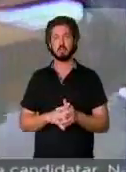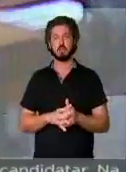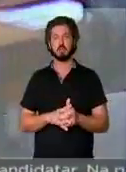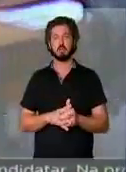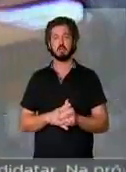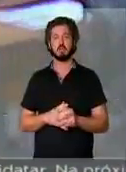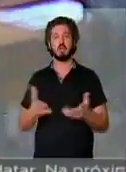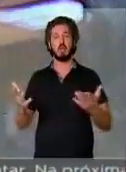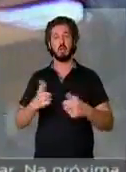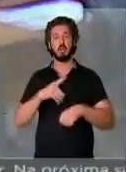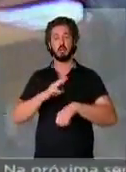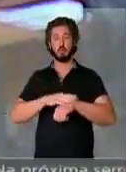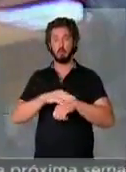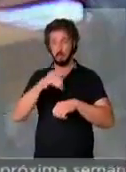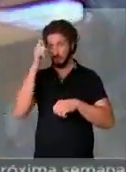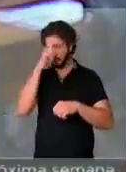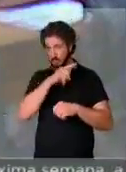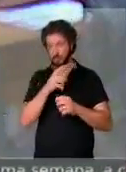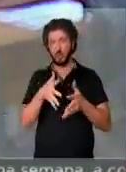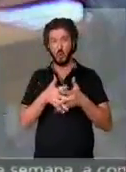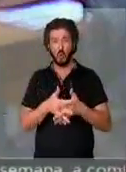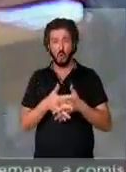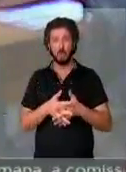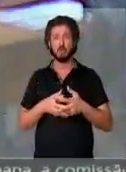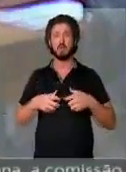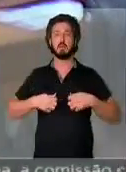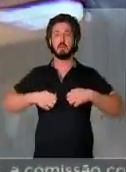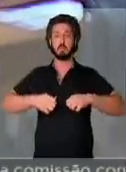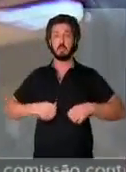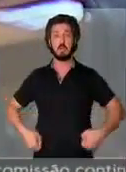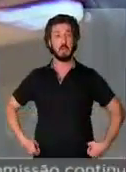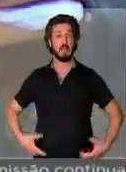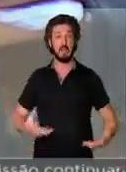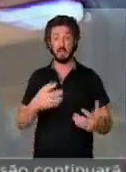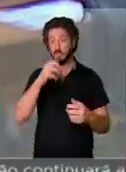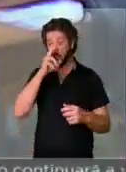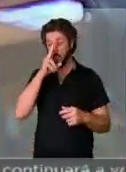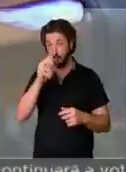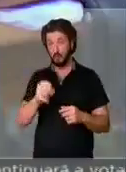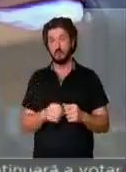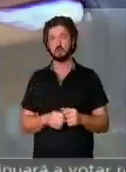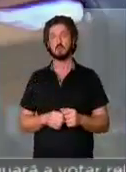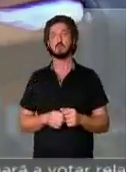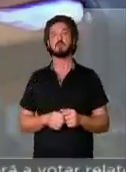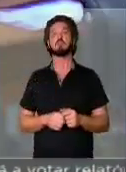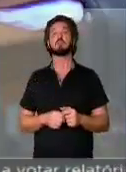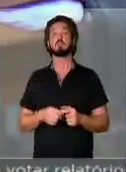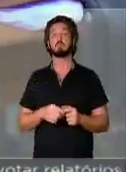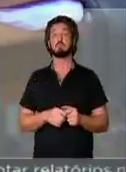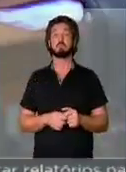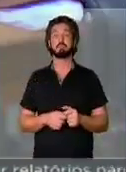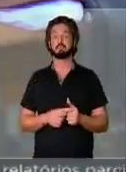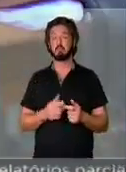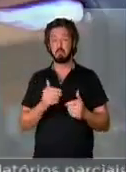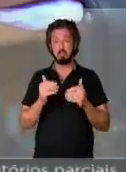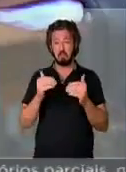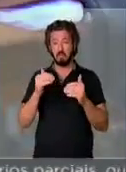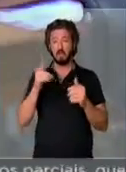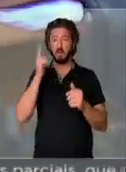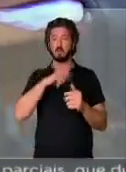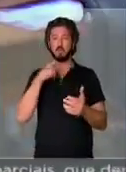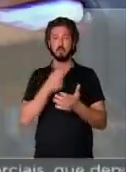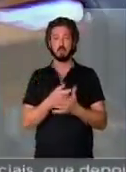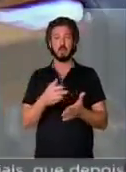vem atravessando um momento muito difícil, as despesas são enormes e o ganho, mal e mal estão conseguindo pagar